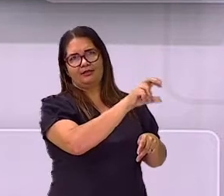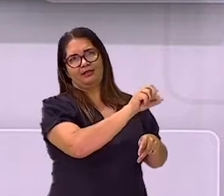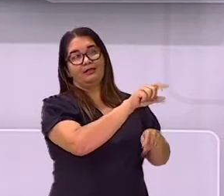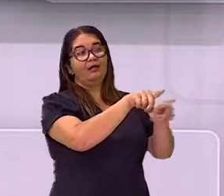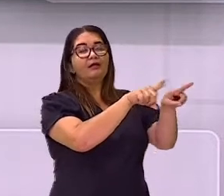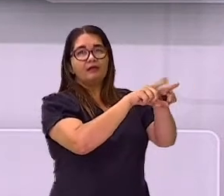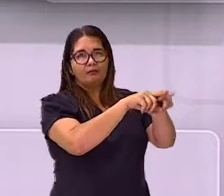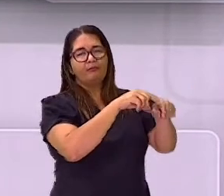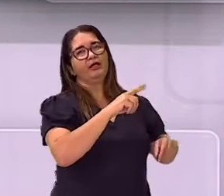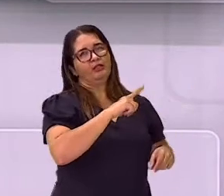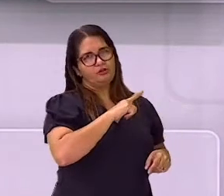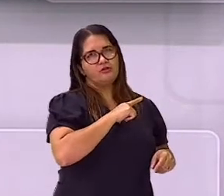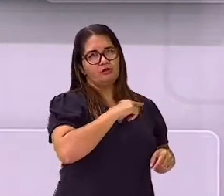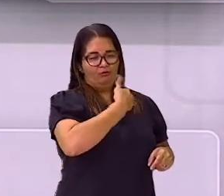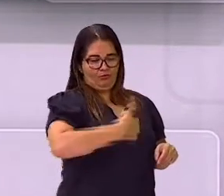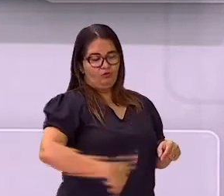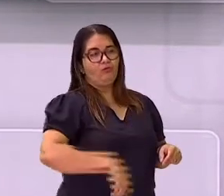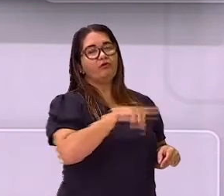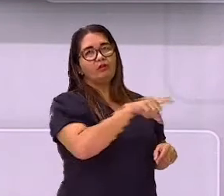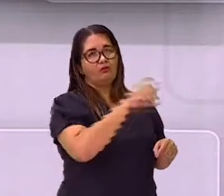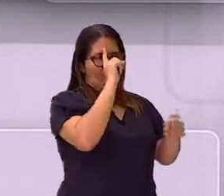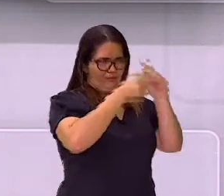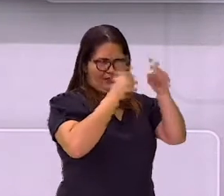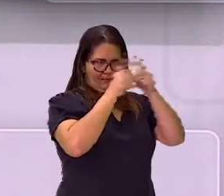sim províncias